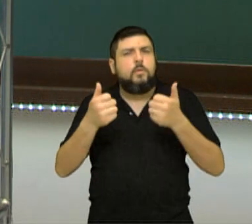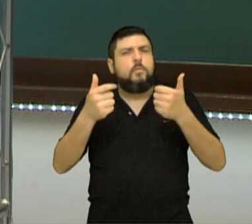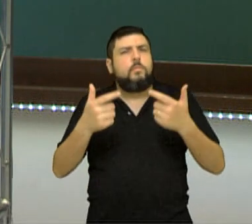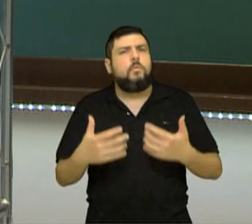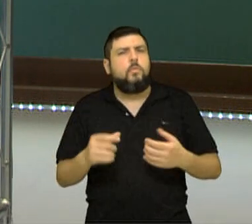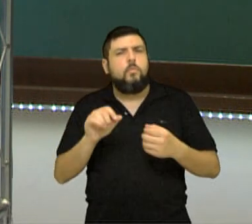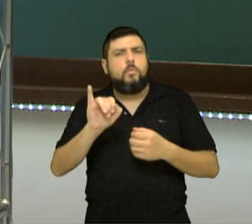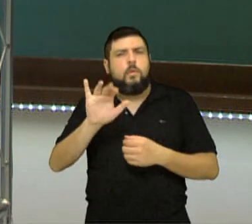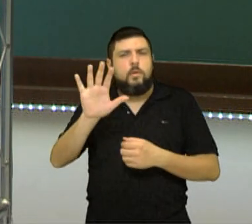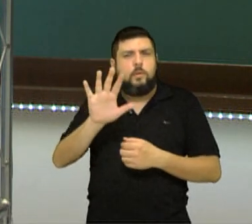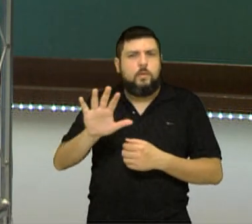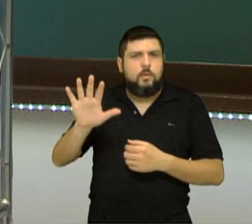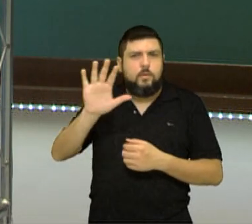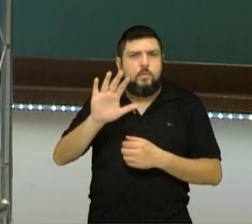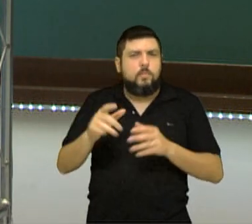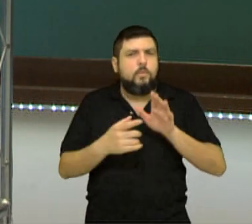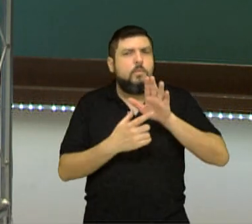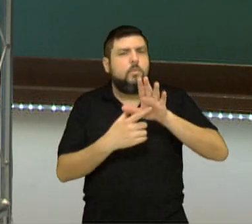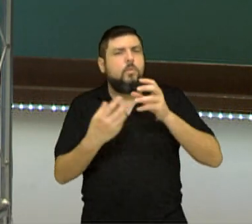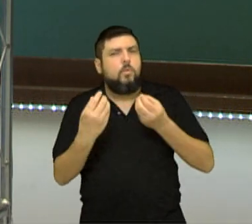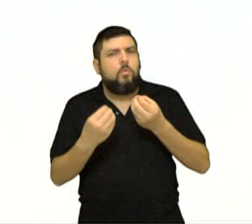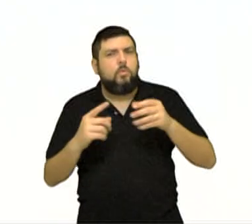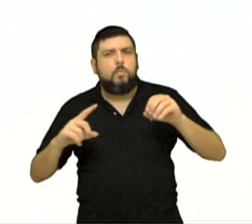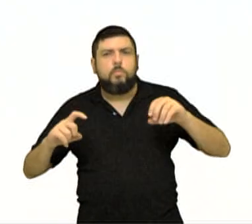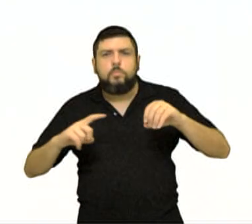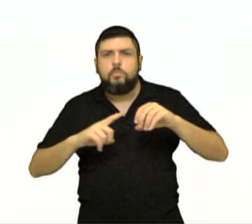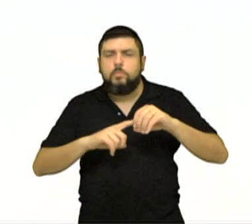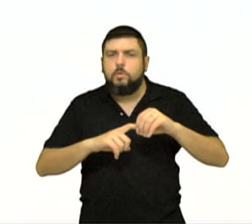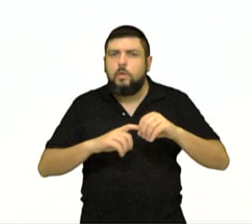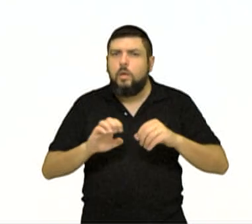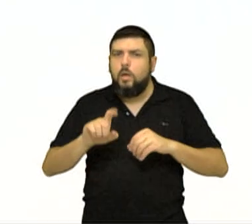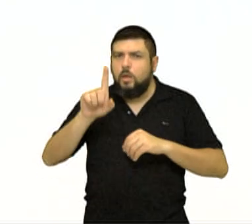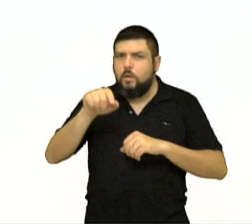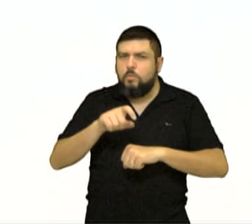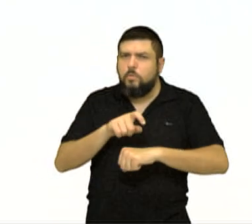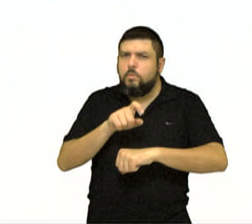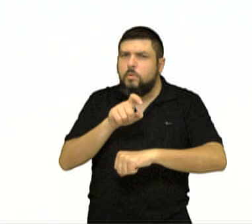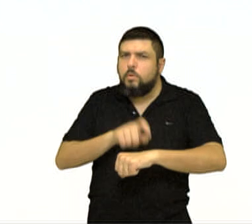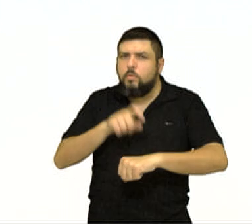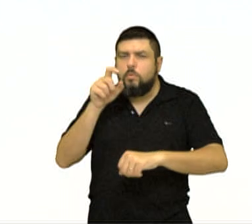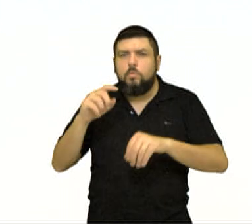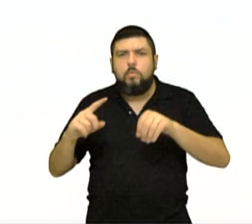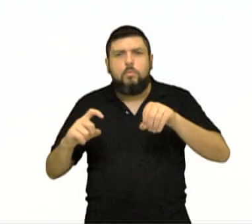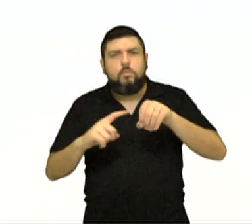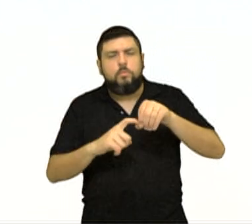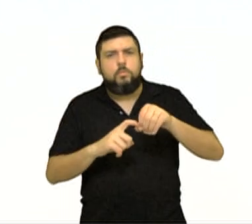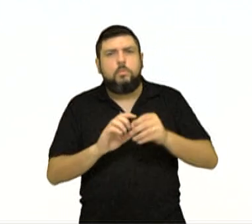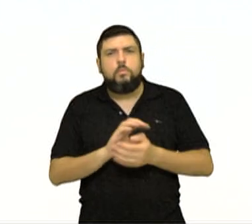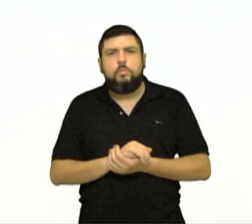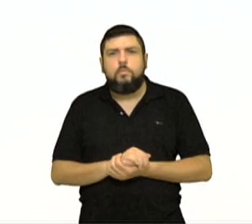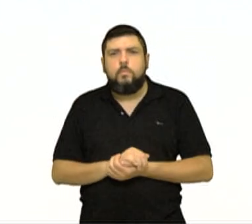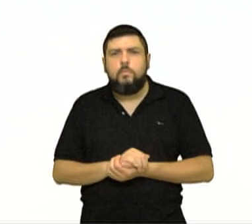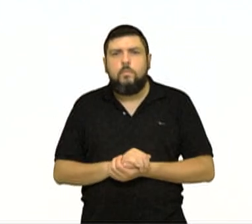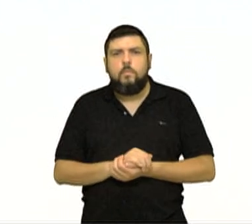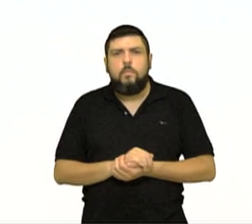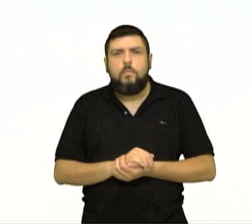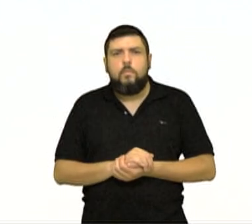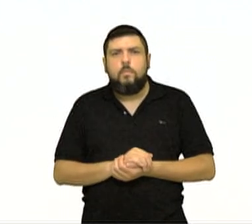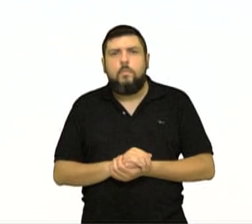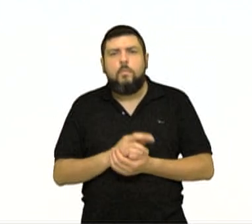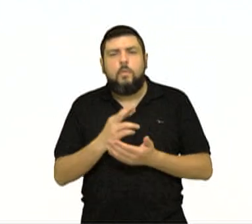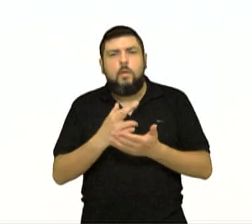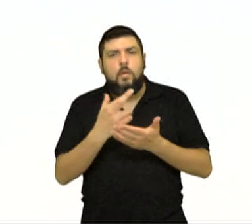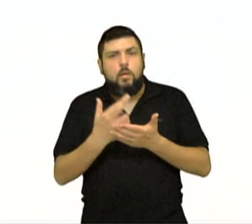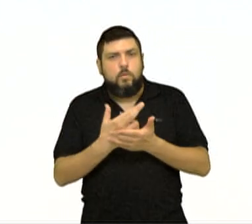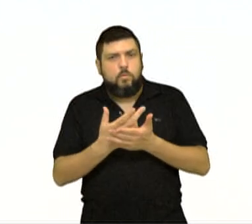da imagem, né, mostrando a ovulação, aborda o momento da ovulação. Nela podemos ler: a revista New Scientist publicou em